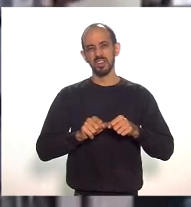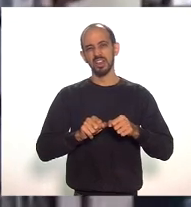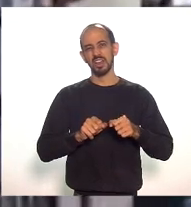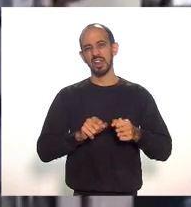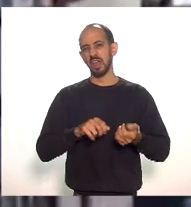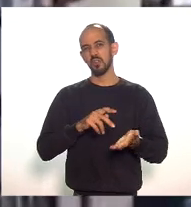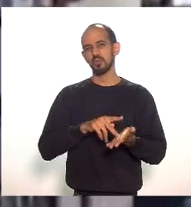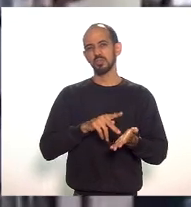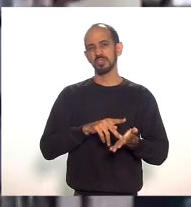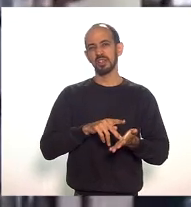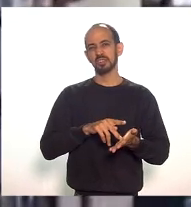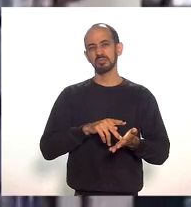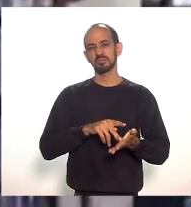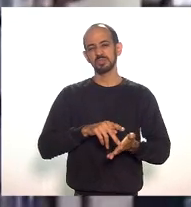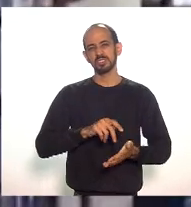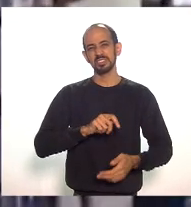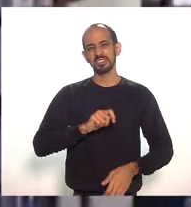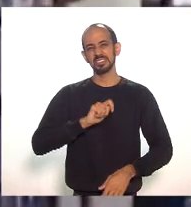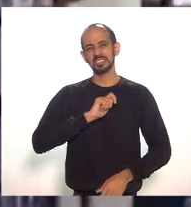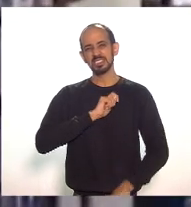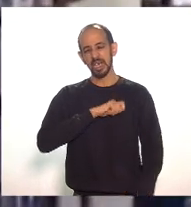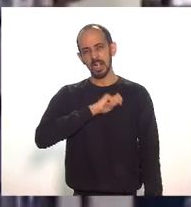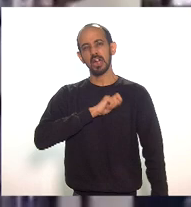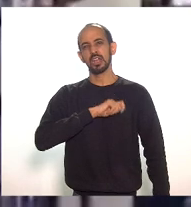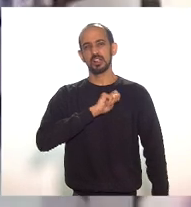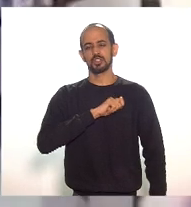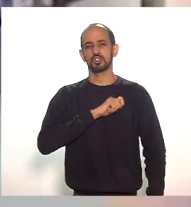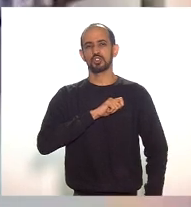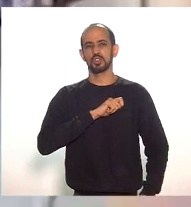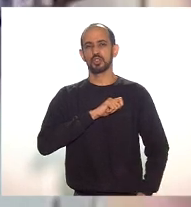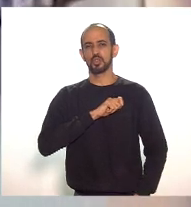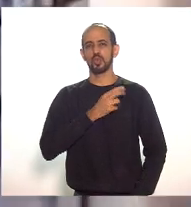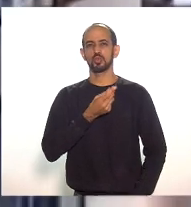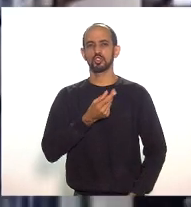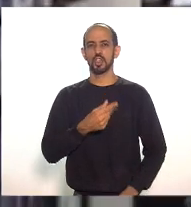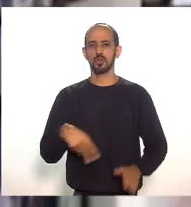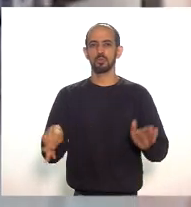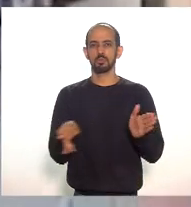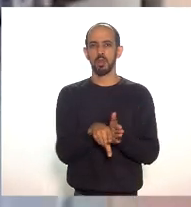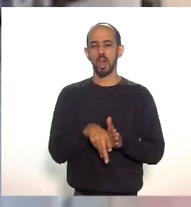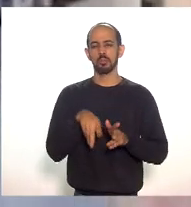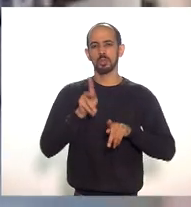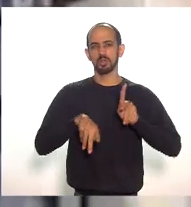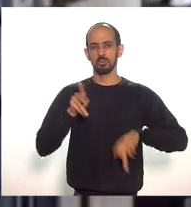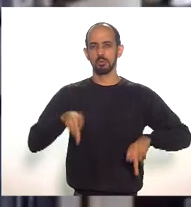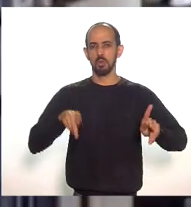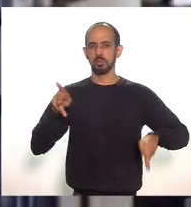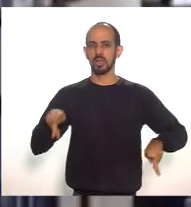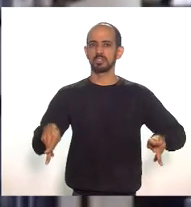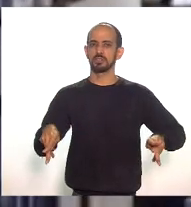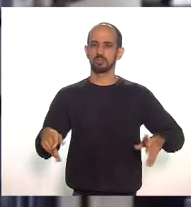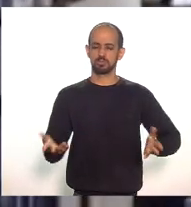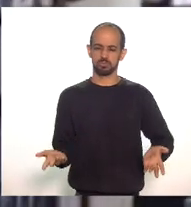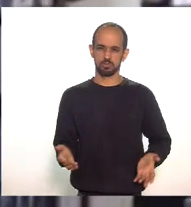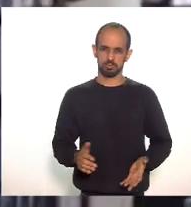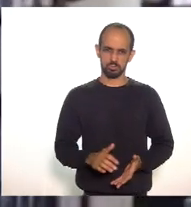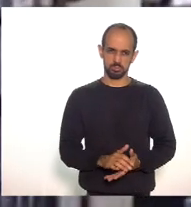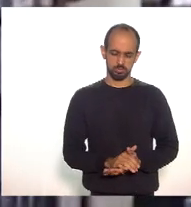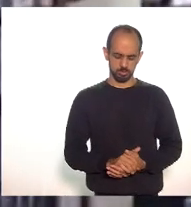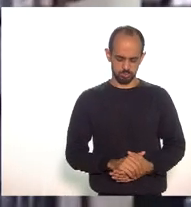realizadas com os recursos e eu do público